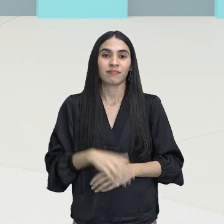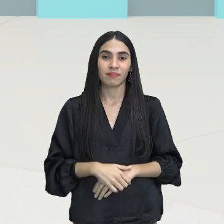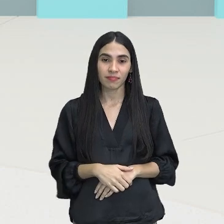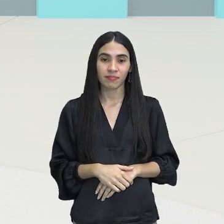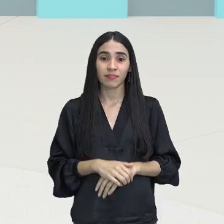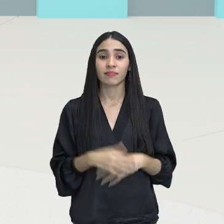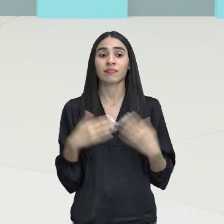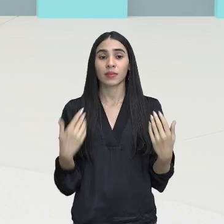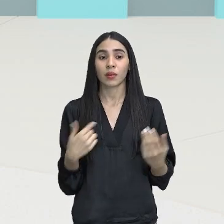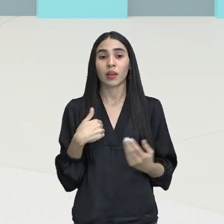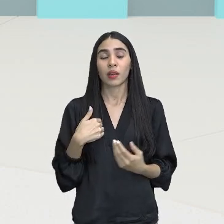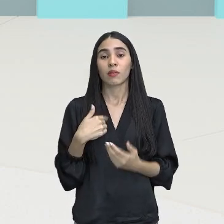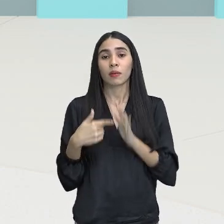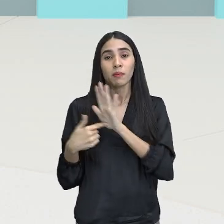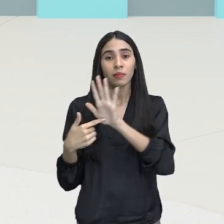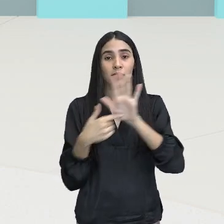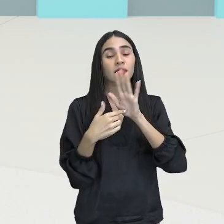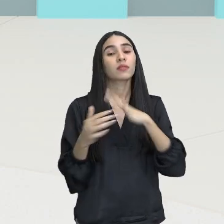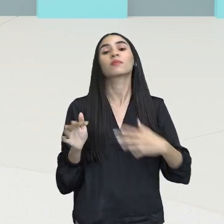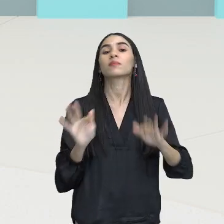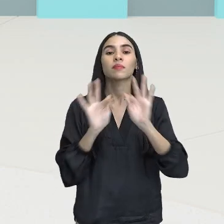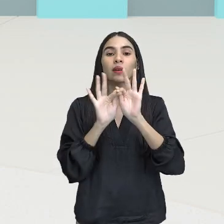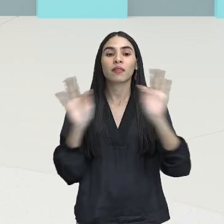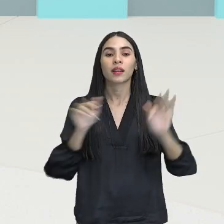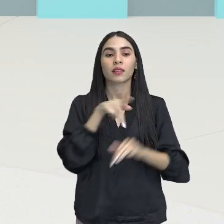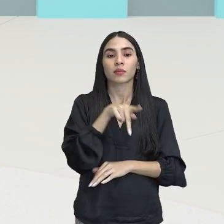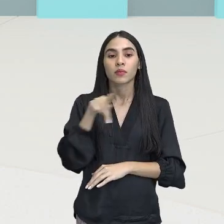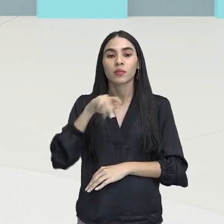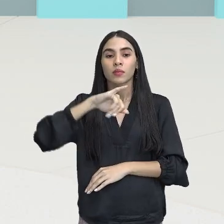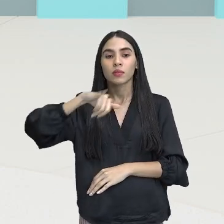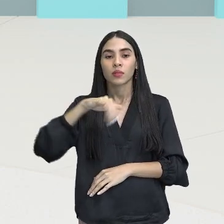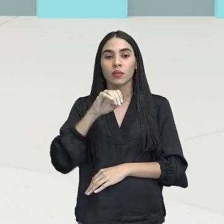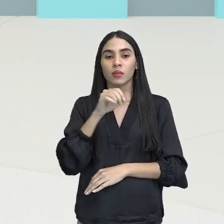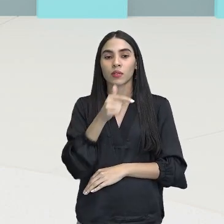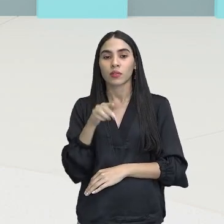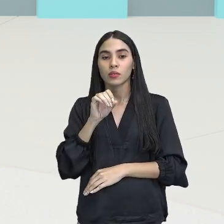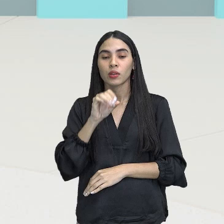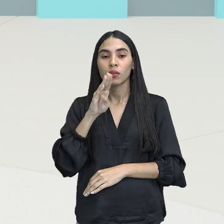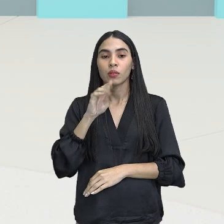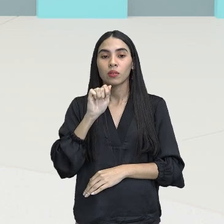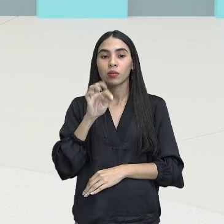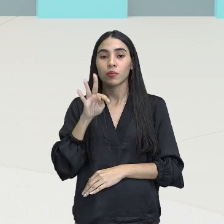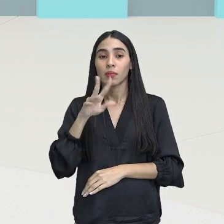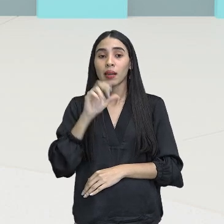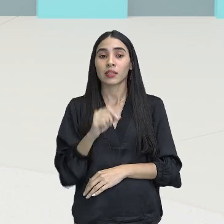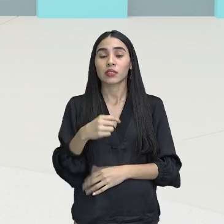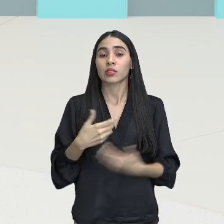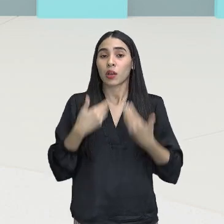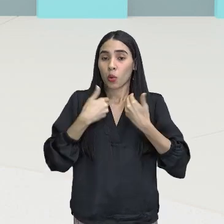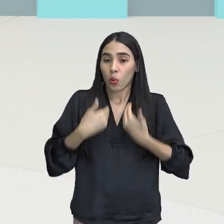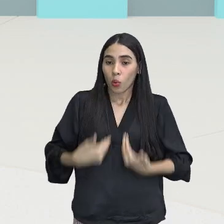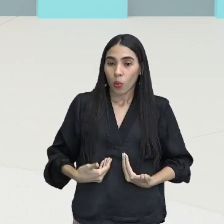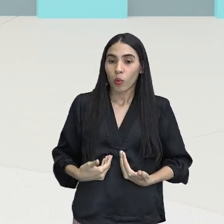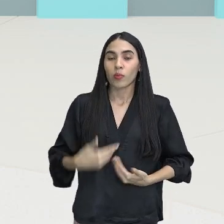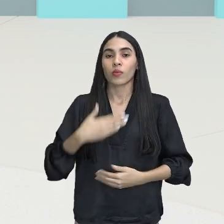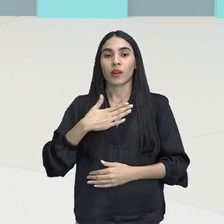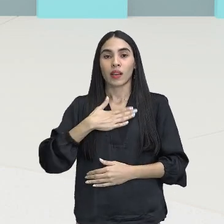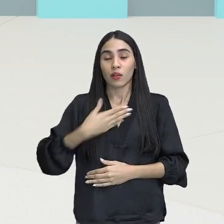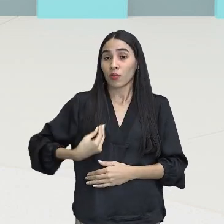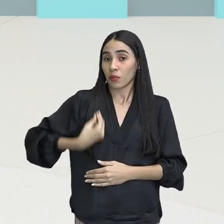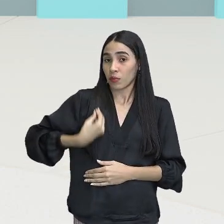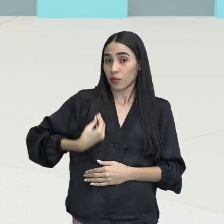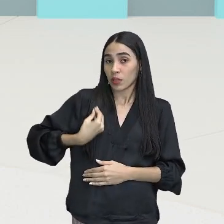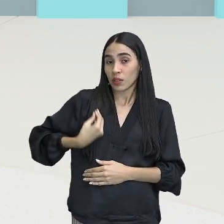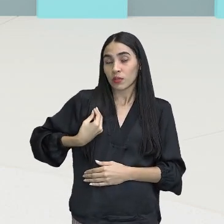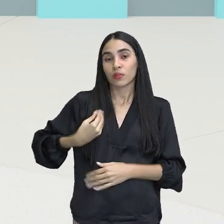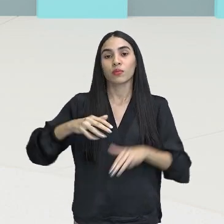eu trago aqui para vocês uma frase do professor João Batista Freire. Pelo corpo, eu vivo. Pelo corpo,